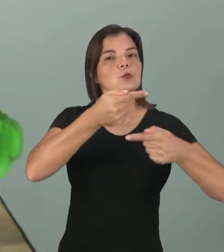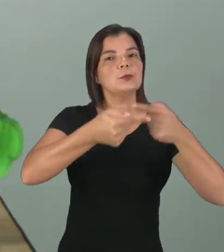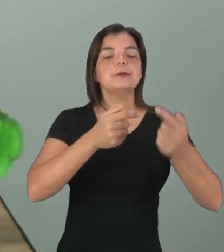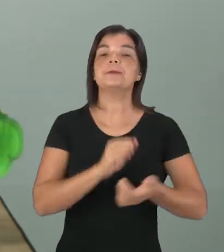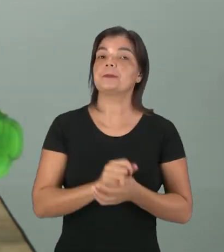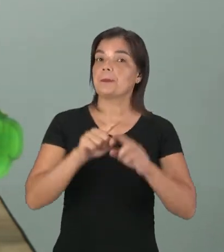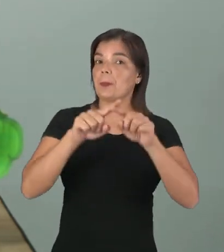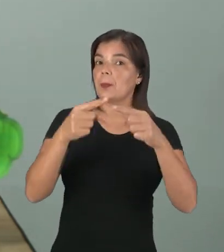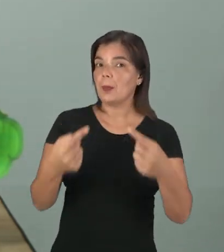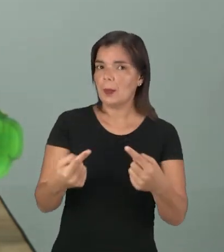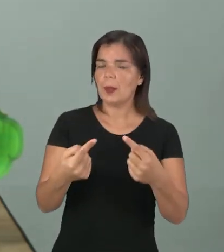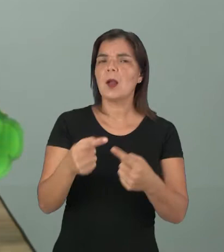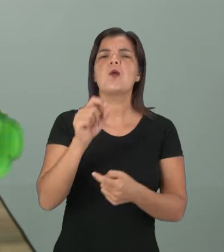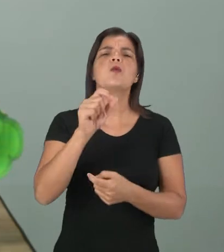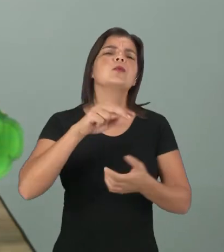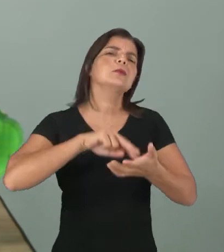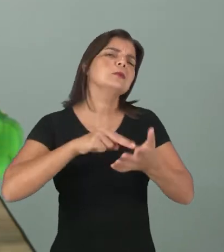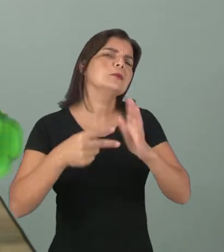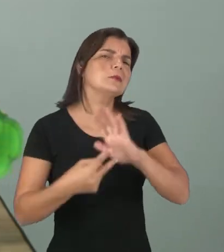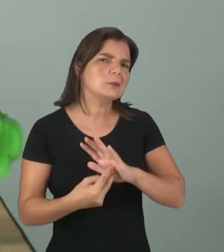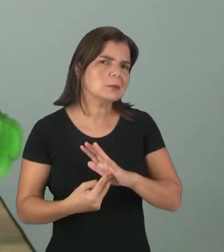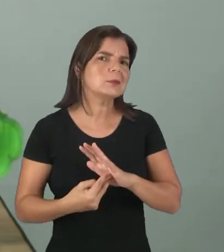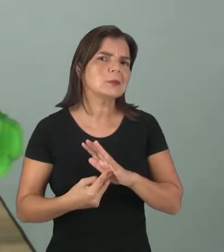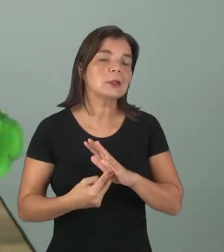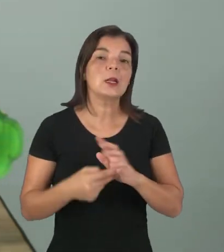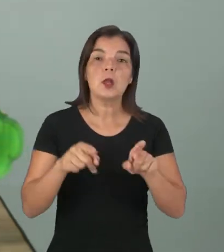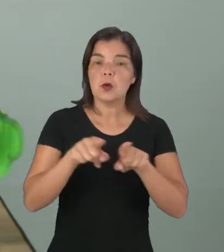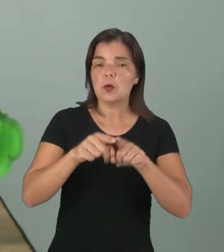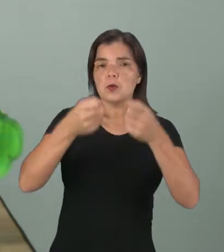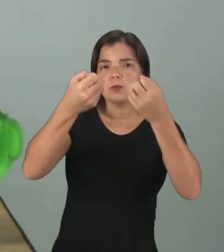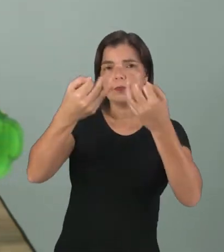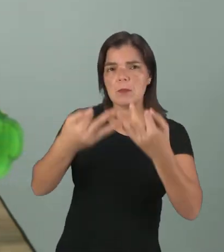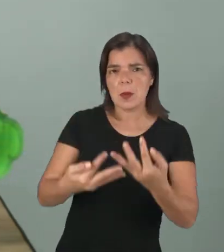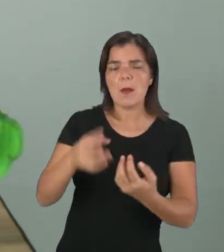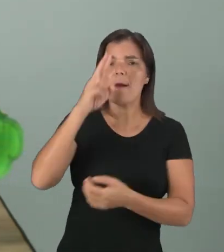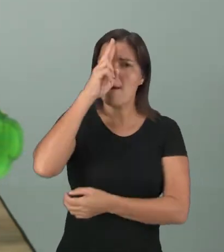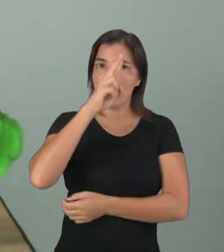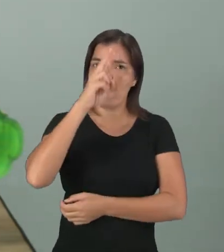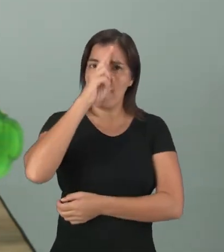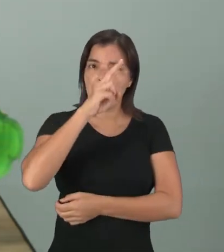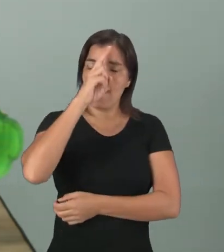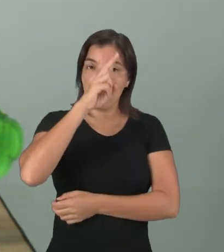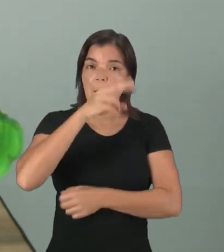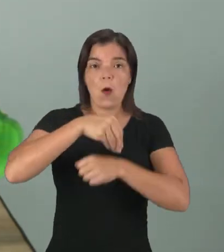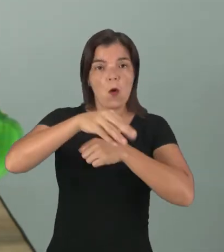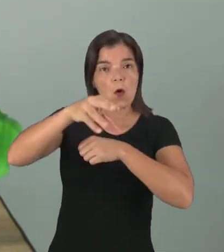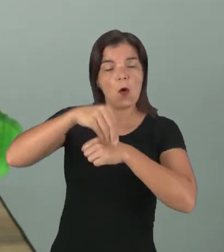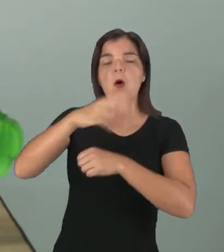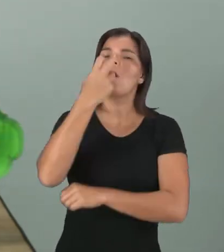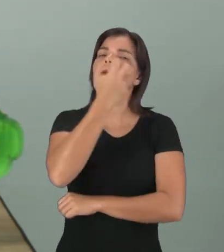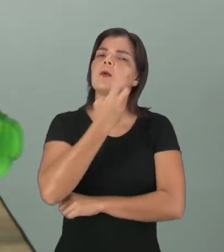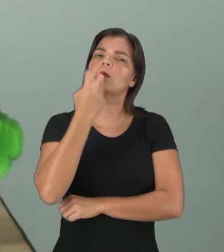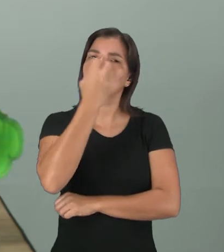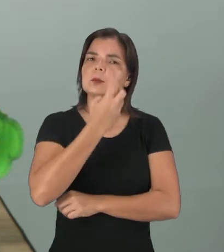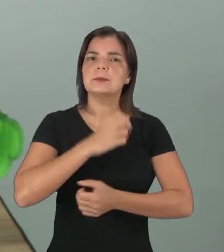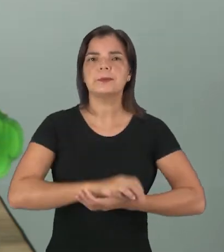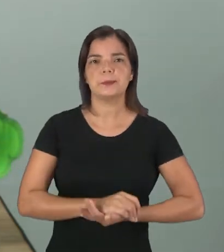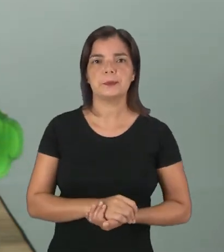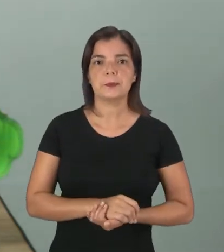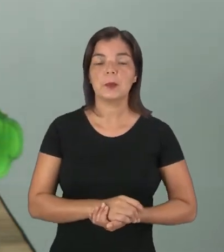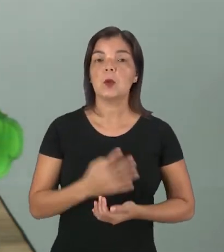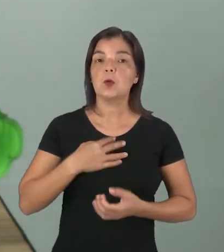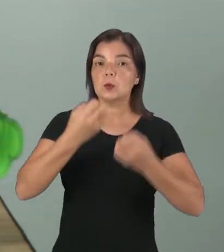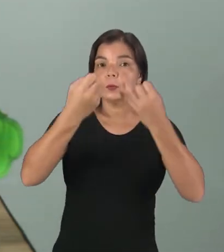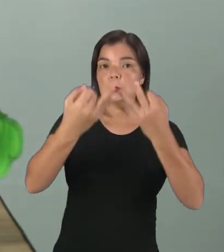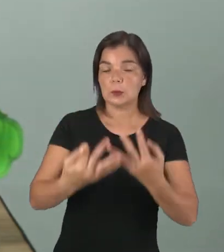geração. Mas o que será que significa contar uma história, passar uma história oralmente? Olha só,